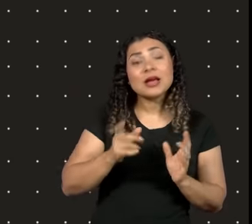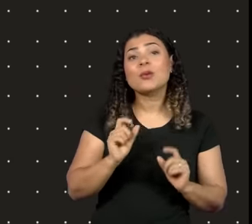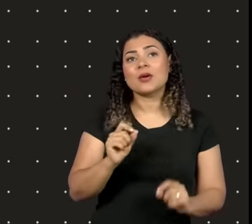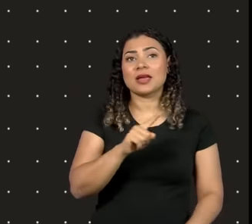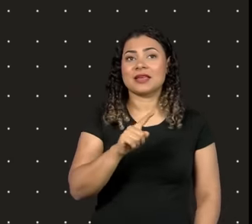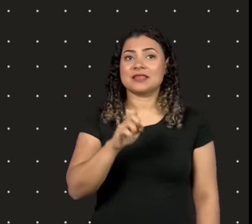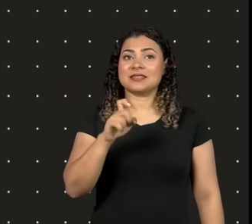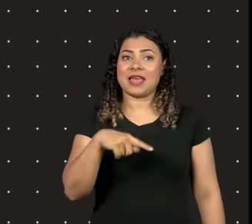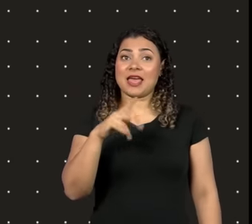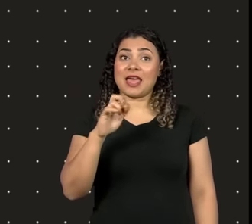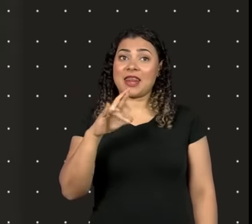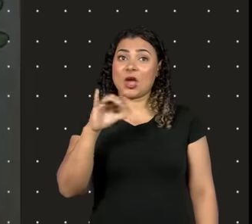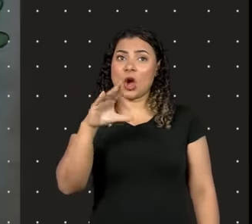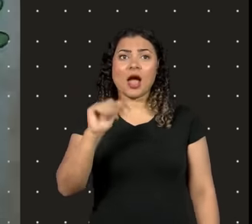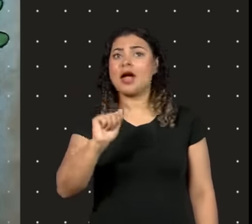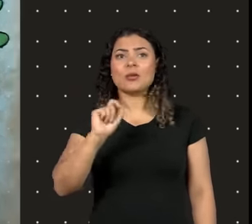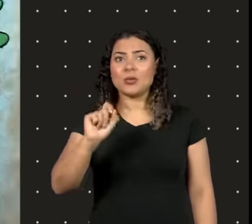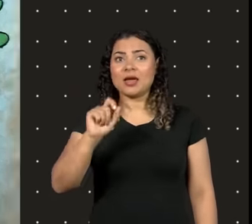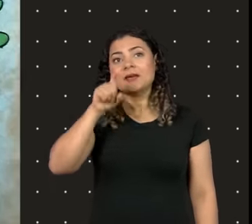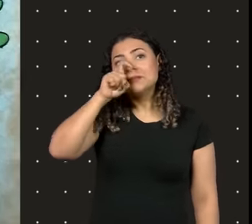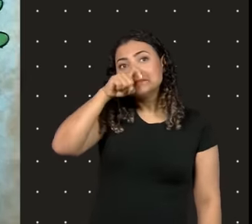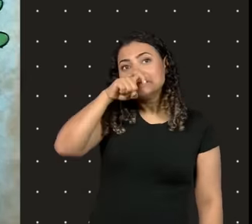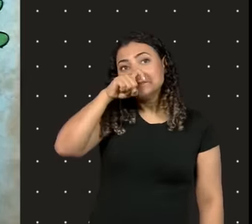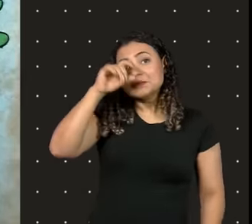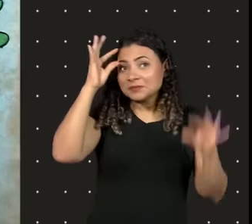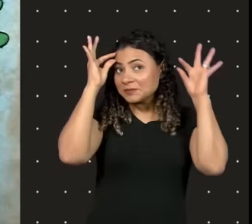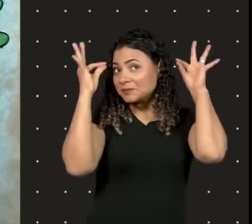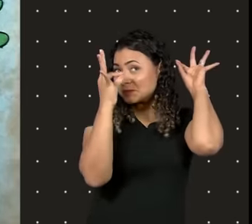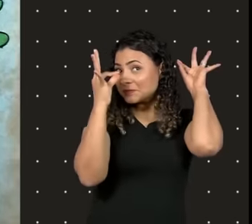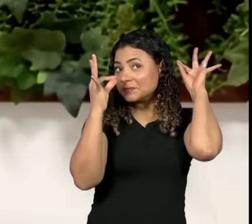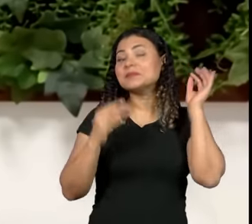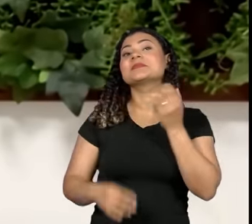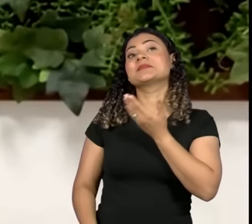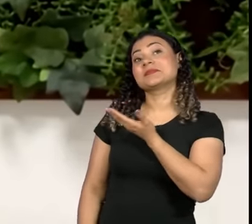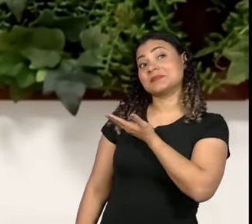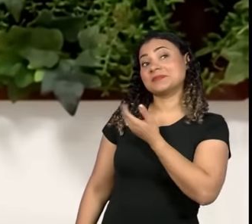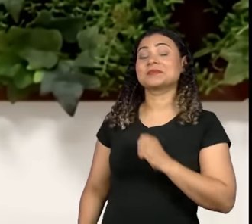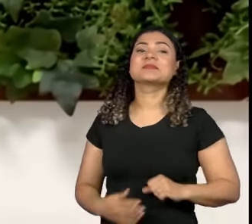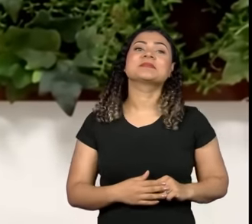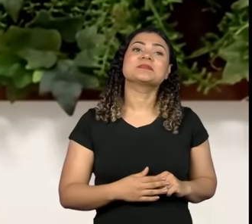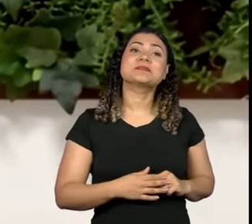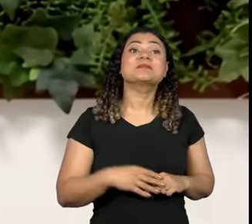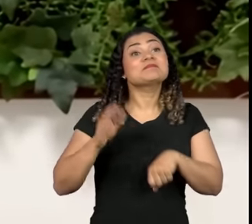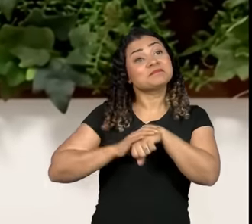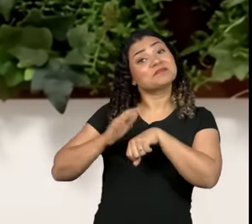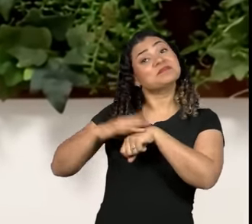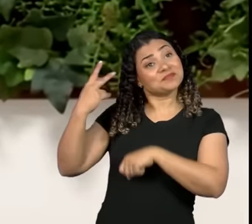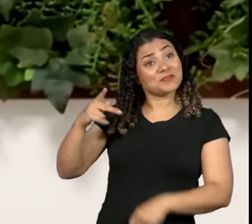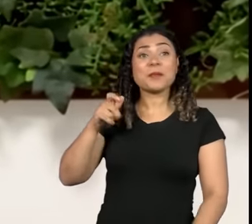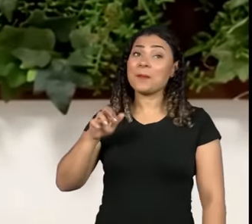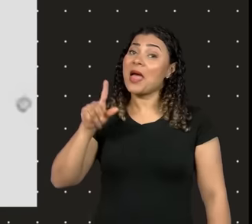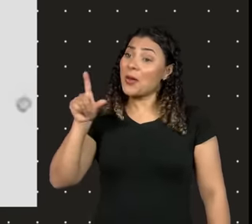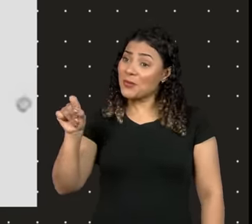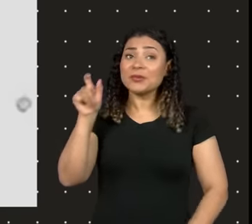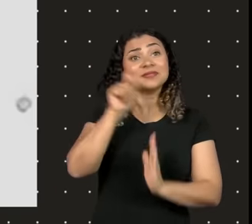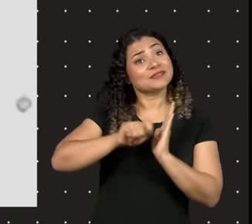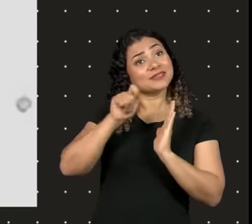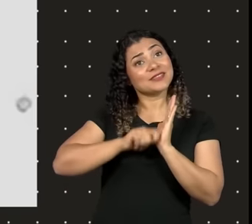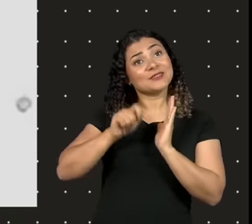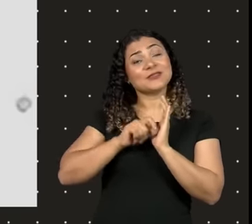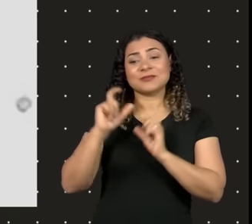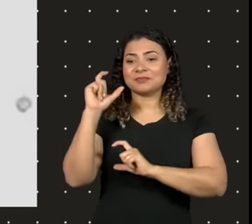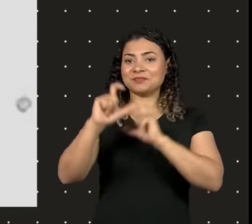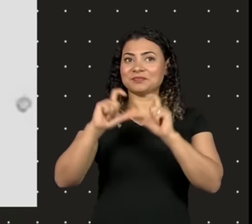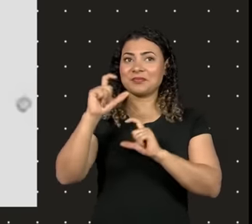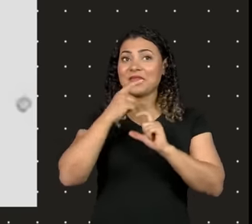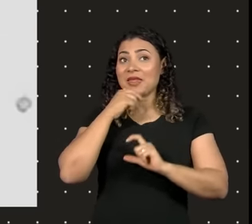Carioca, por exemplo? Pois é, muitas das histórias que você leram foram escritas por Paulo Figueiredo, ilustradas